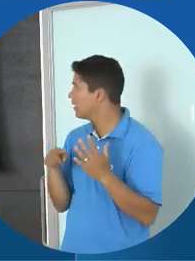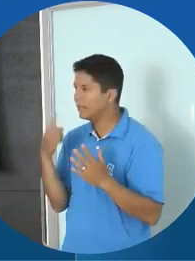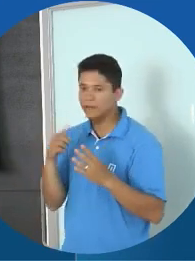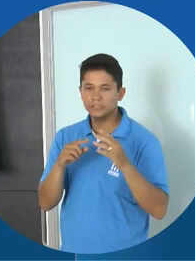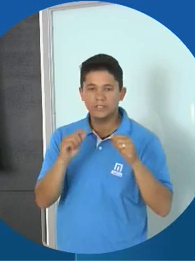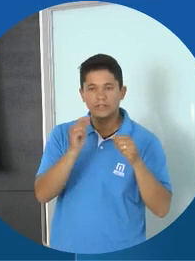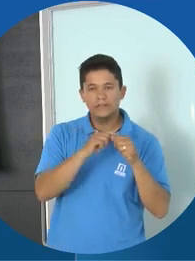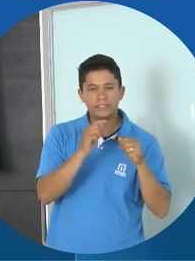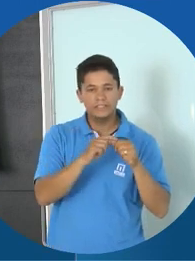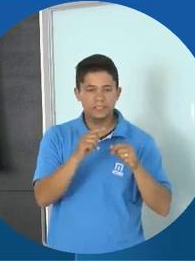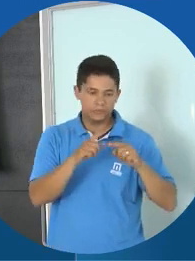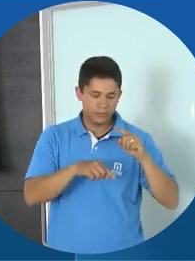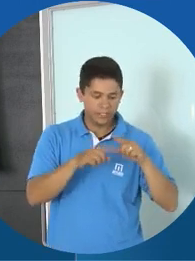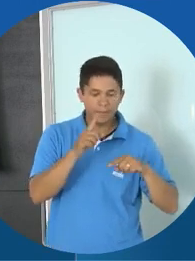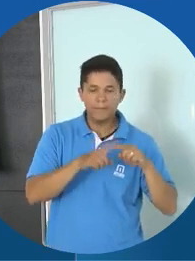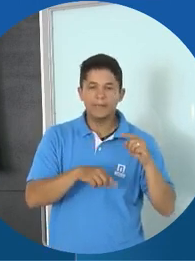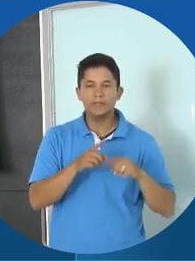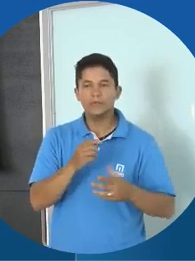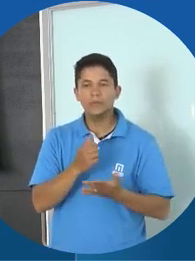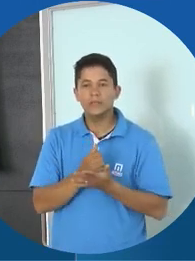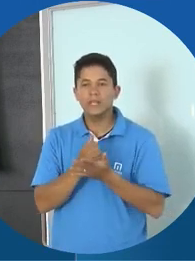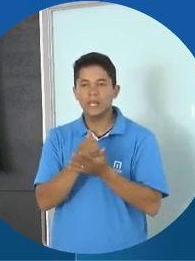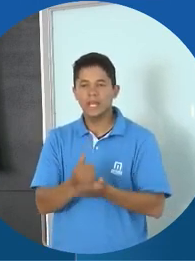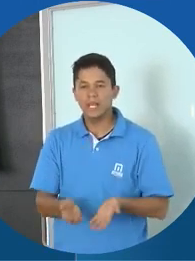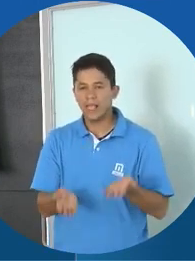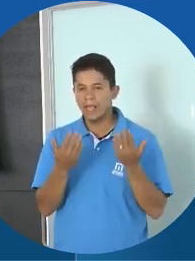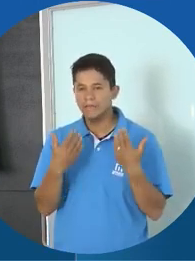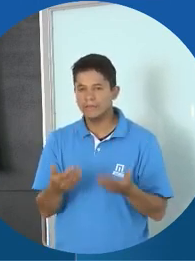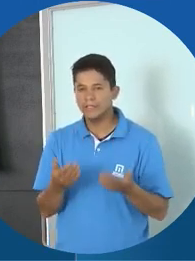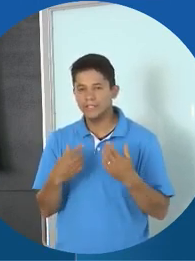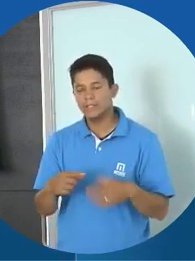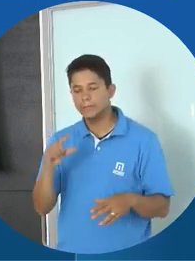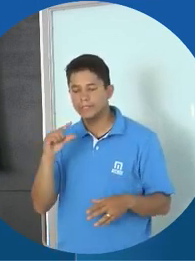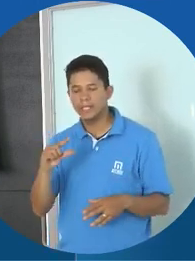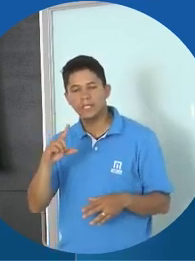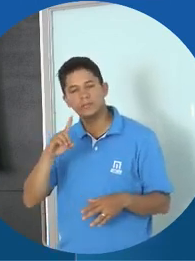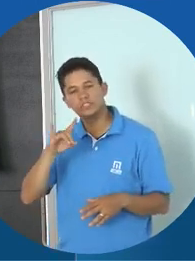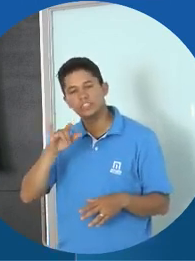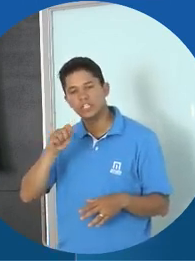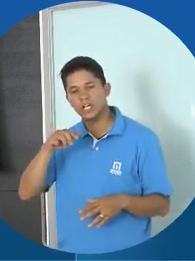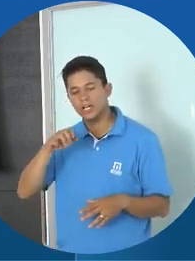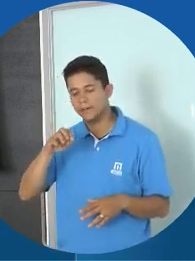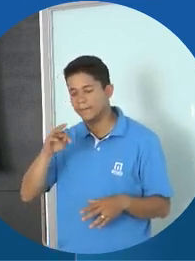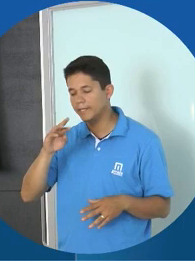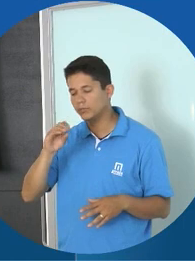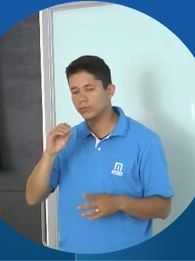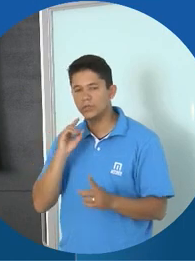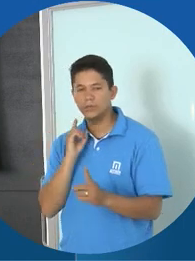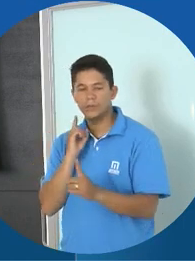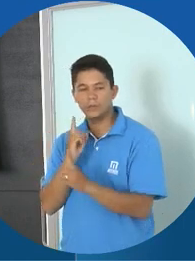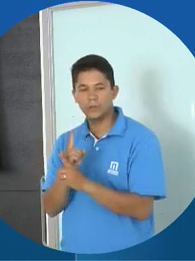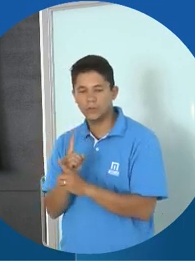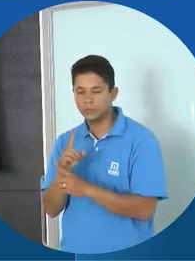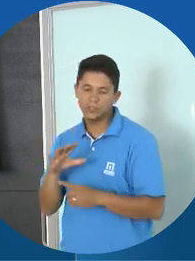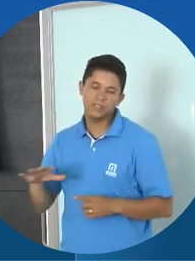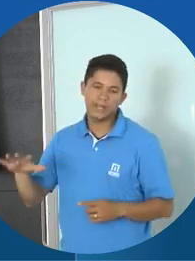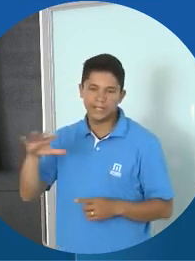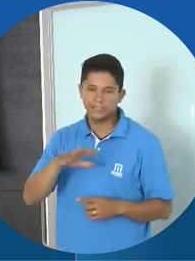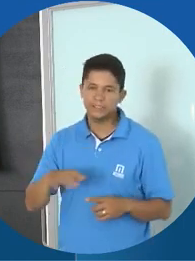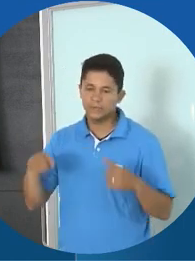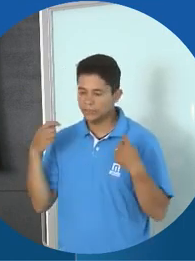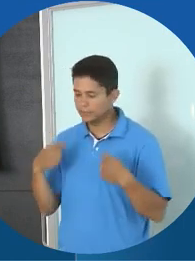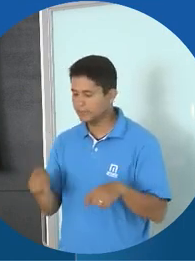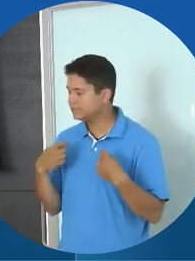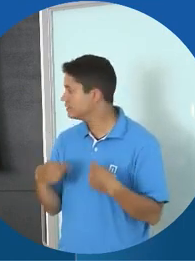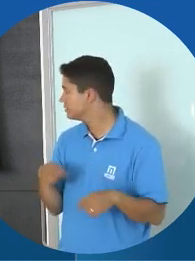Gabriel vai detalhar um pouco mais, mas furos de pequeno diâmetro, indo ao encontro das regiões que realmente precisam ser